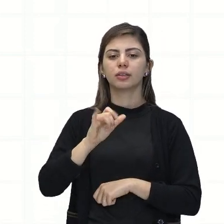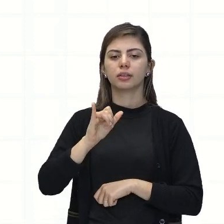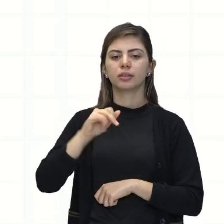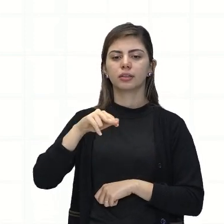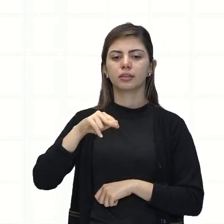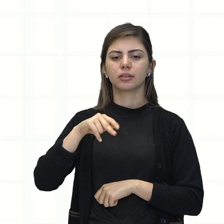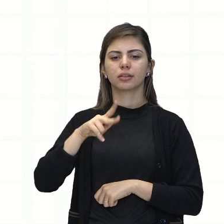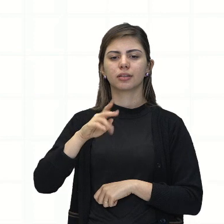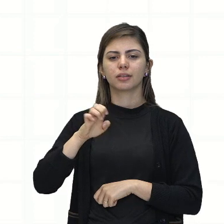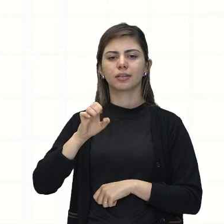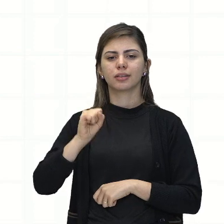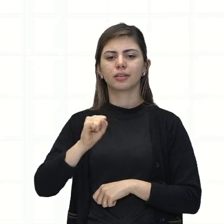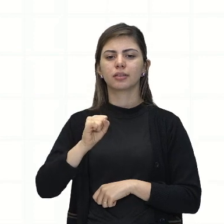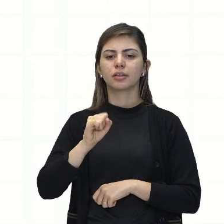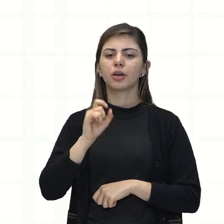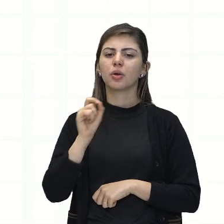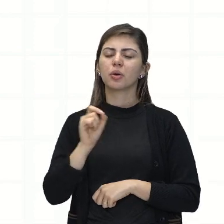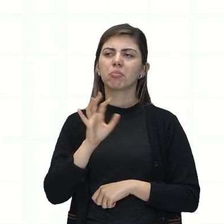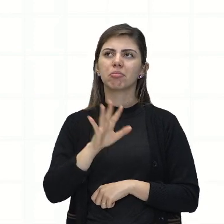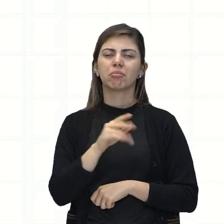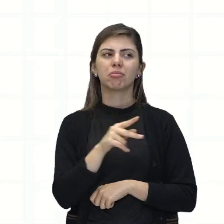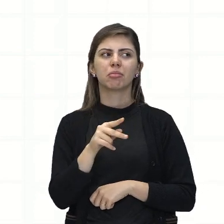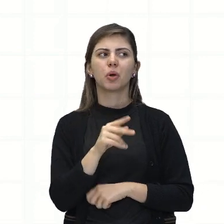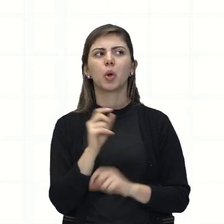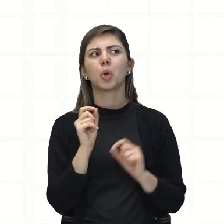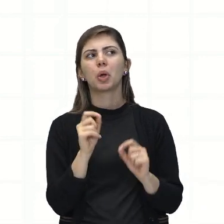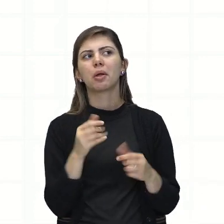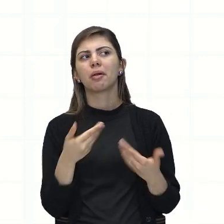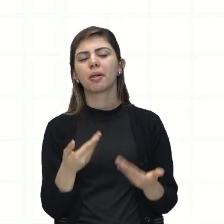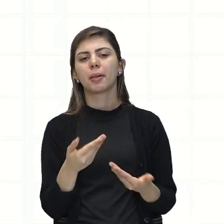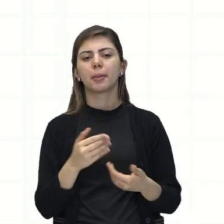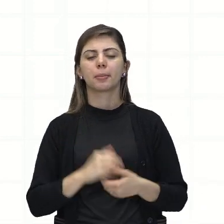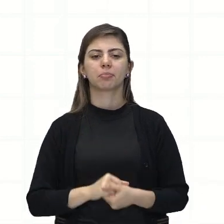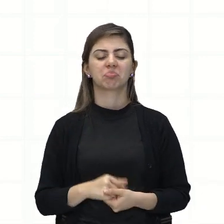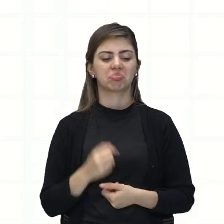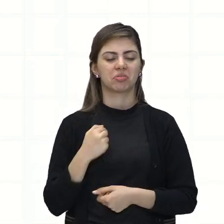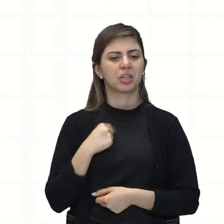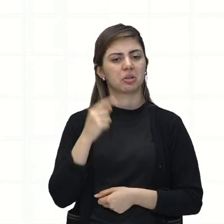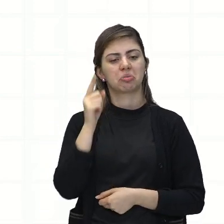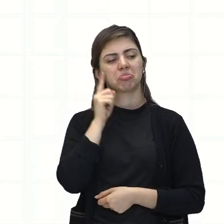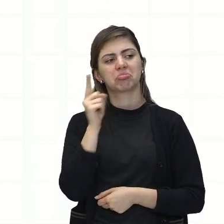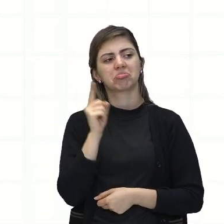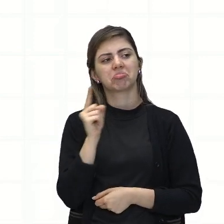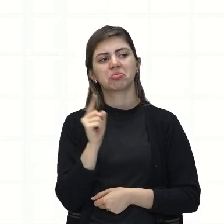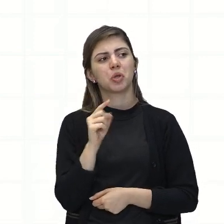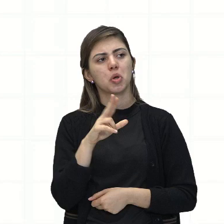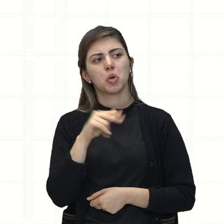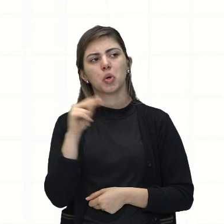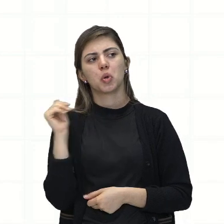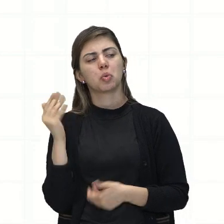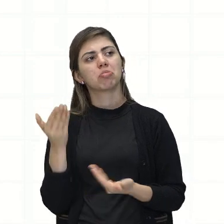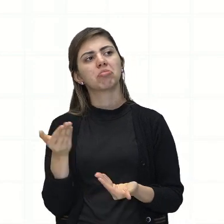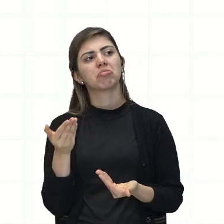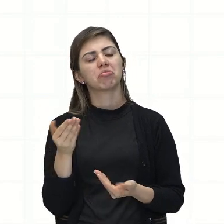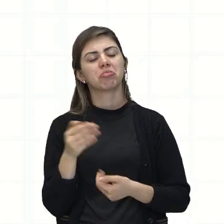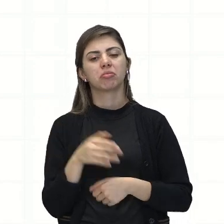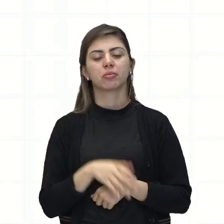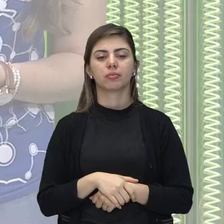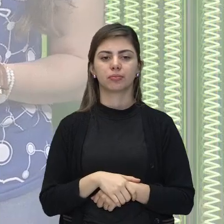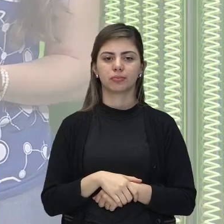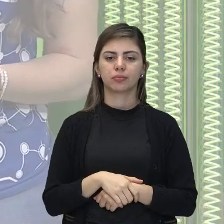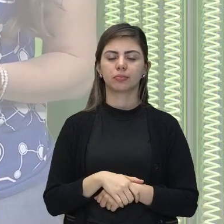né? Mas, professora, o que são líquens? Eu nunca ouvi falar de líquens,